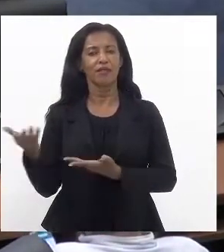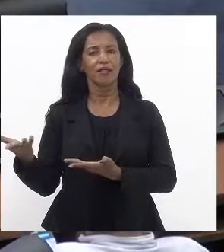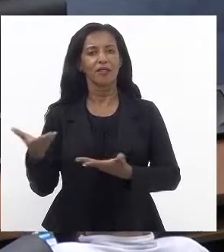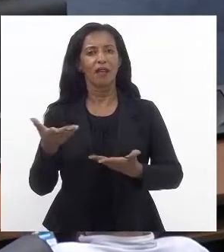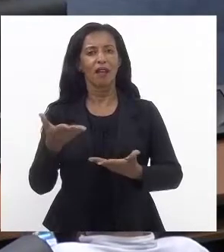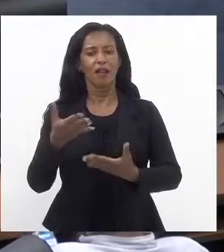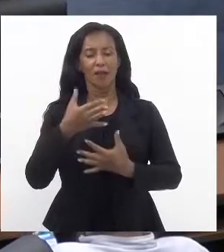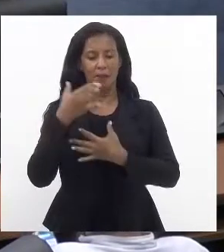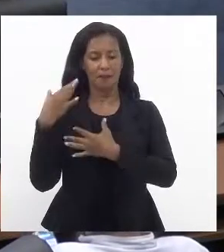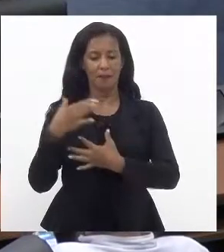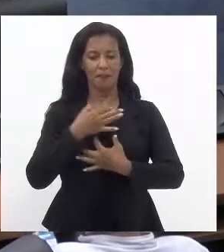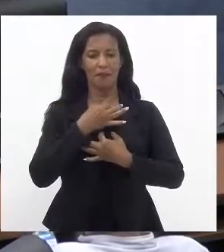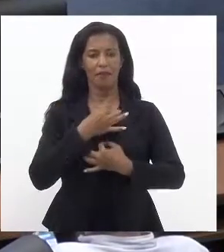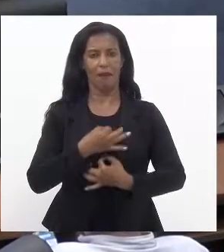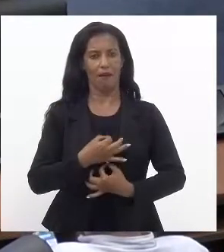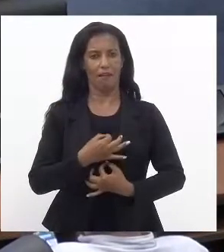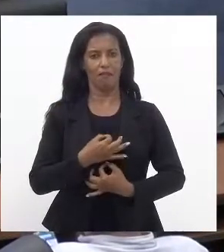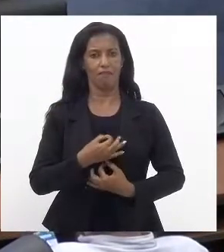essa medalha.